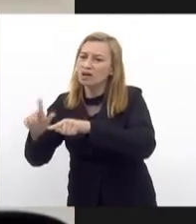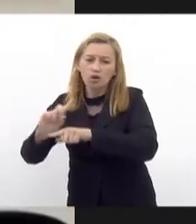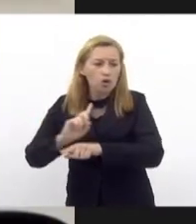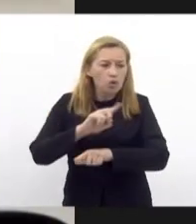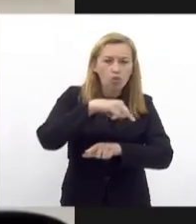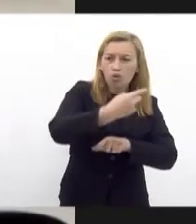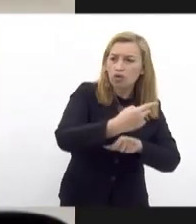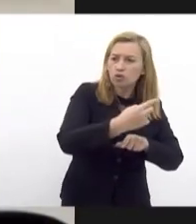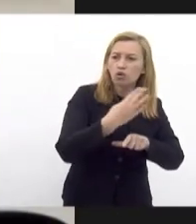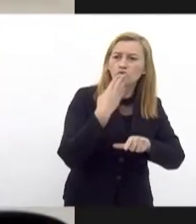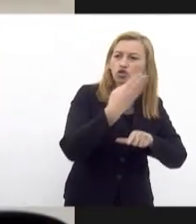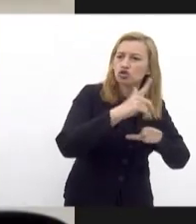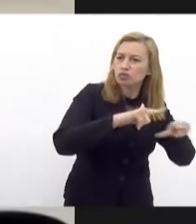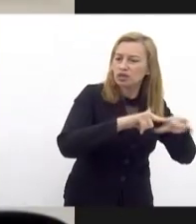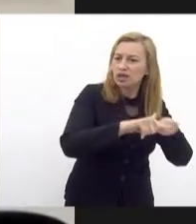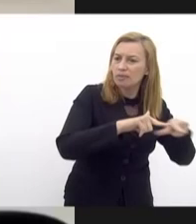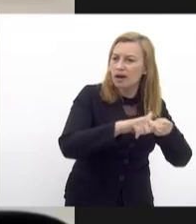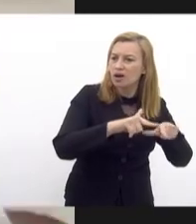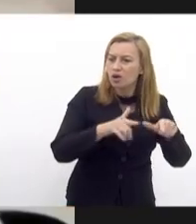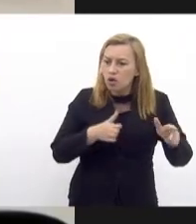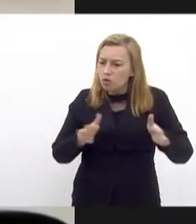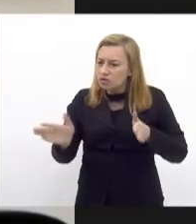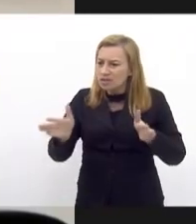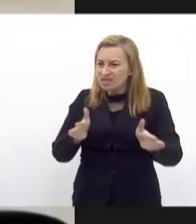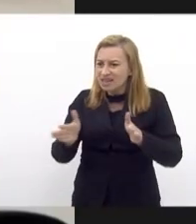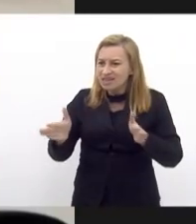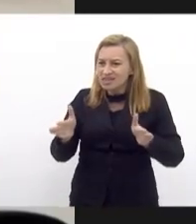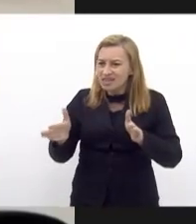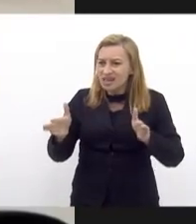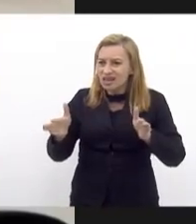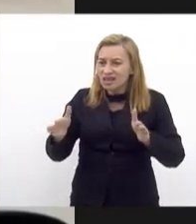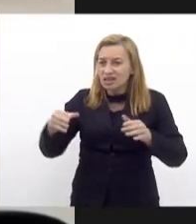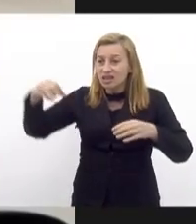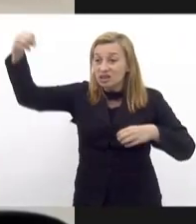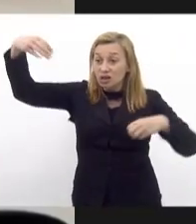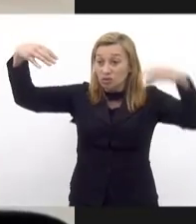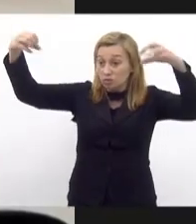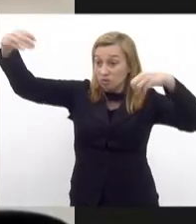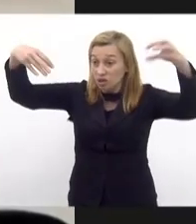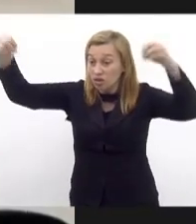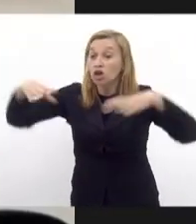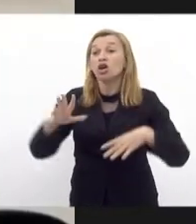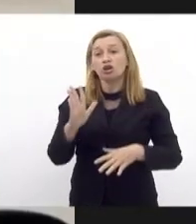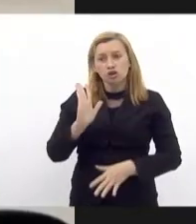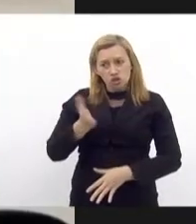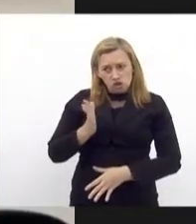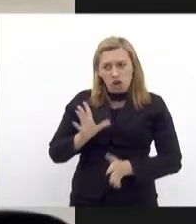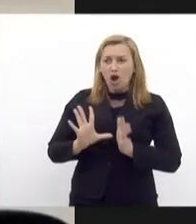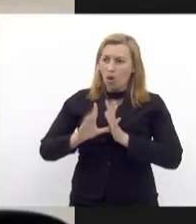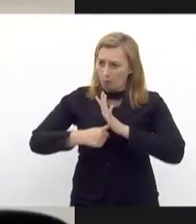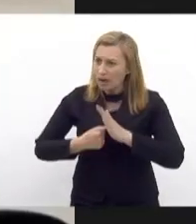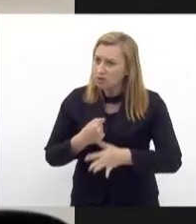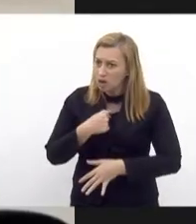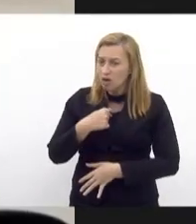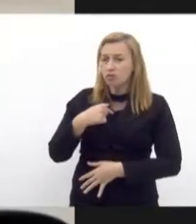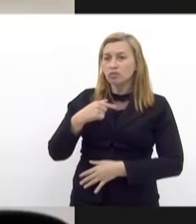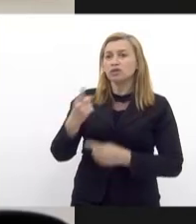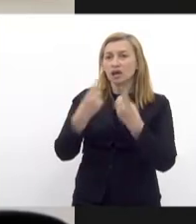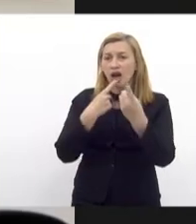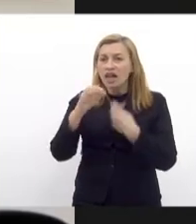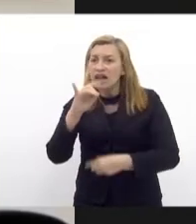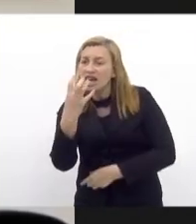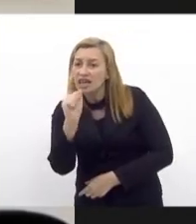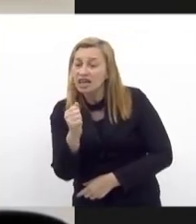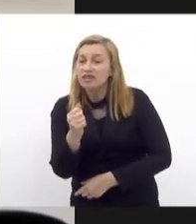Os acessos têm que ser bem policiados, bem iluminados, né? Eu já fui assaltado na linha vermelha, tive que discutir gravemente